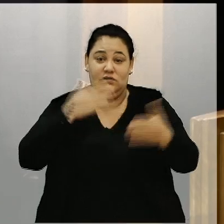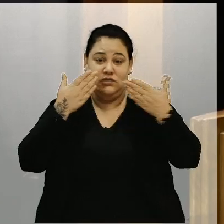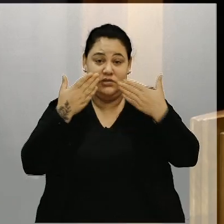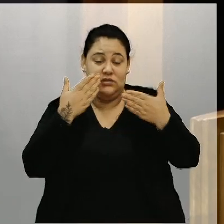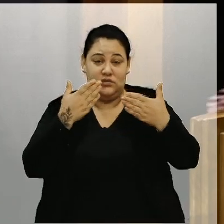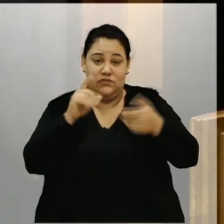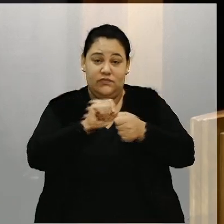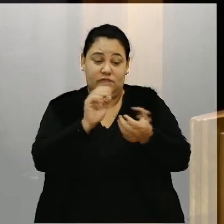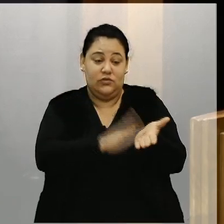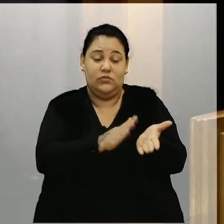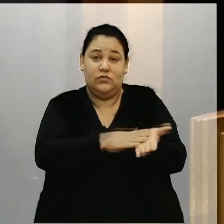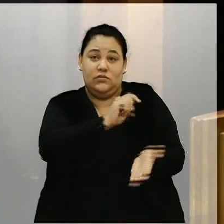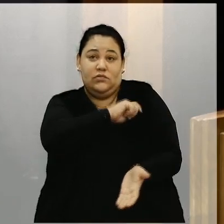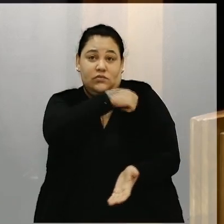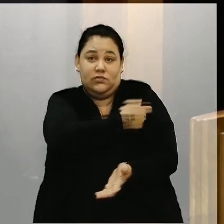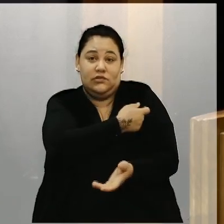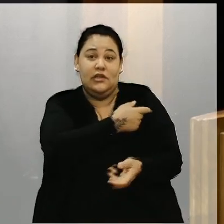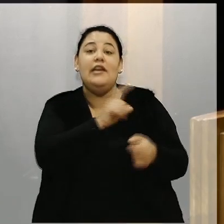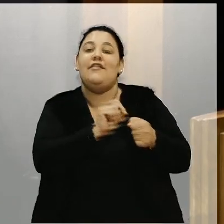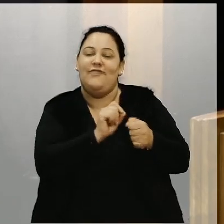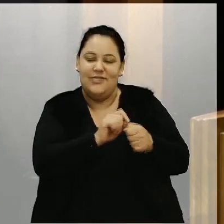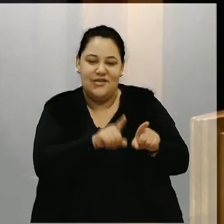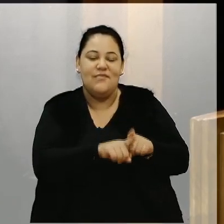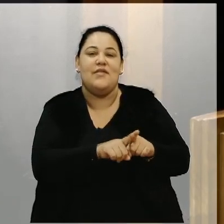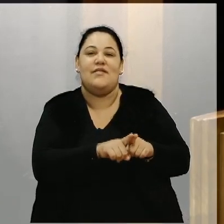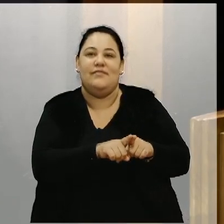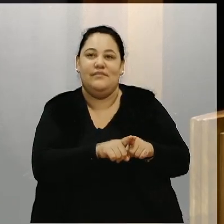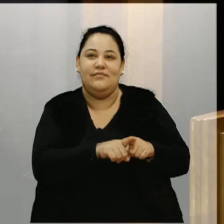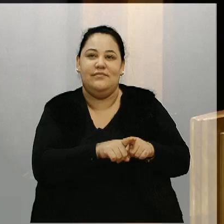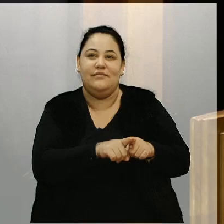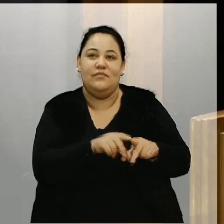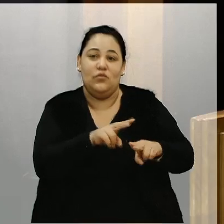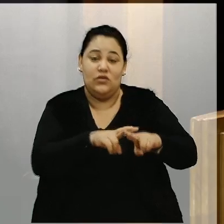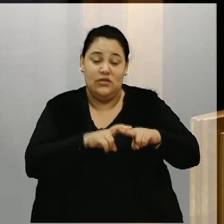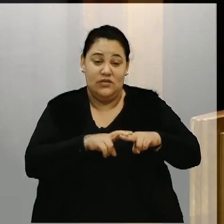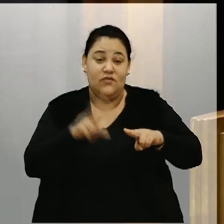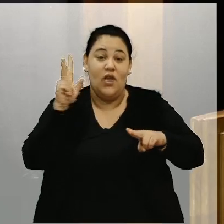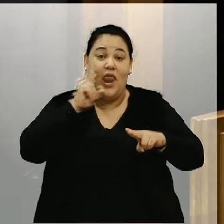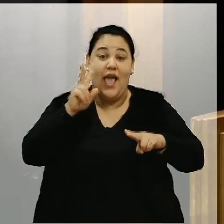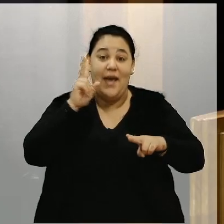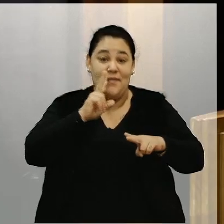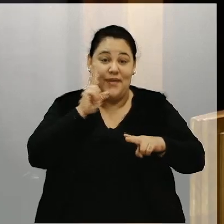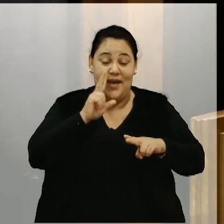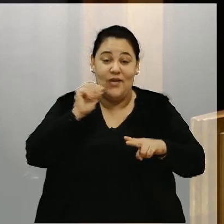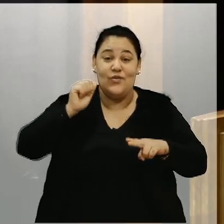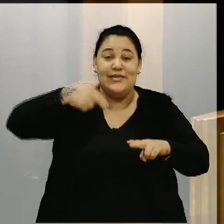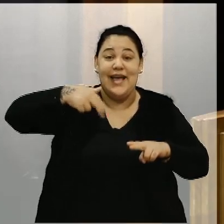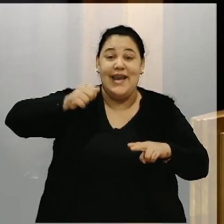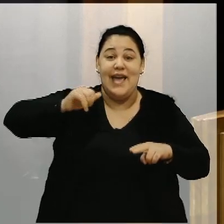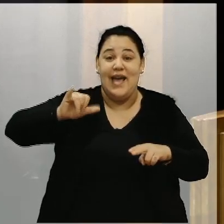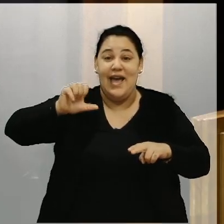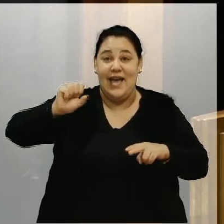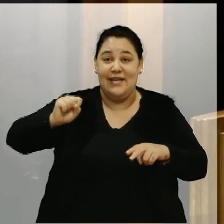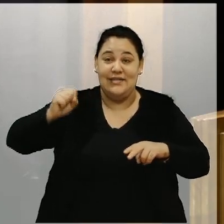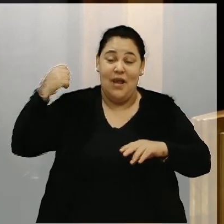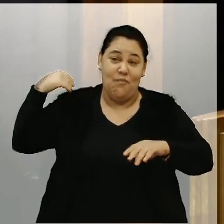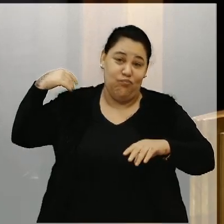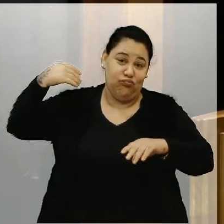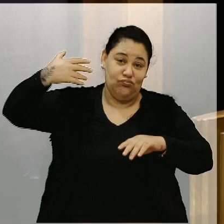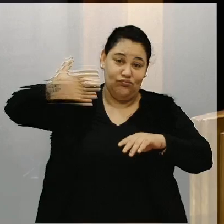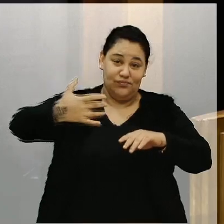fiscalizar. E ele fazia isso. Tanto é que vou puxar os anais dessa casa e vou abrir